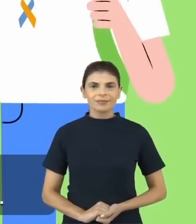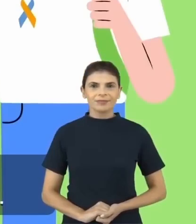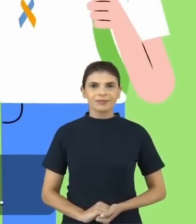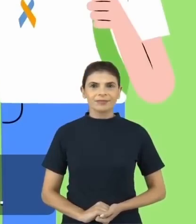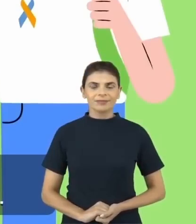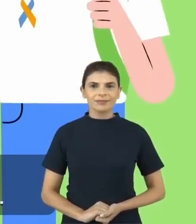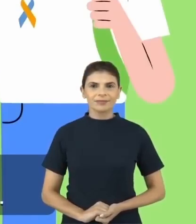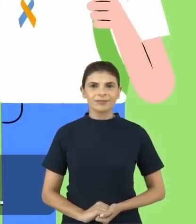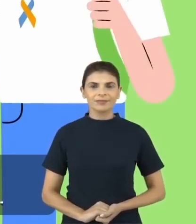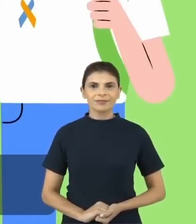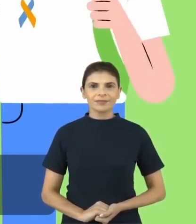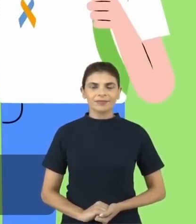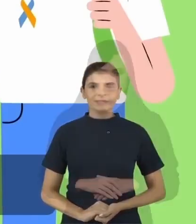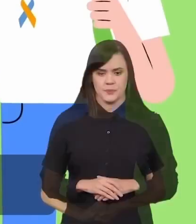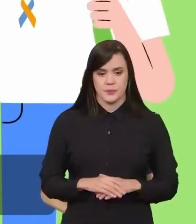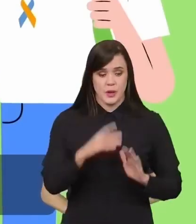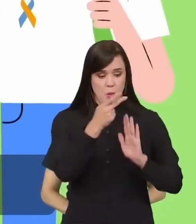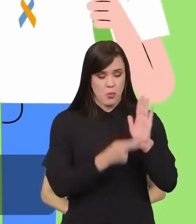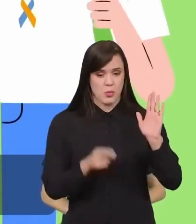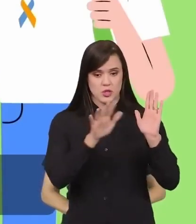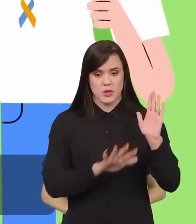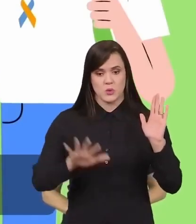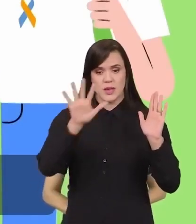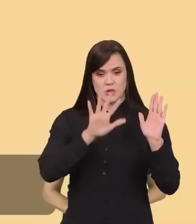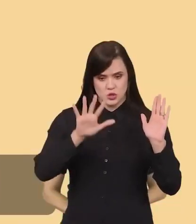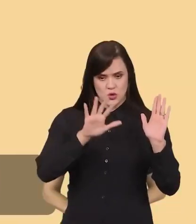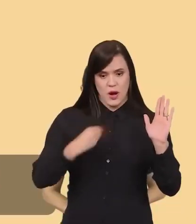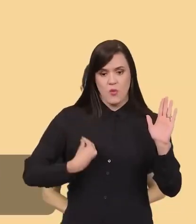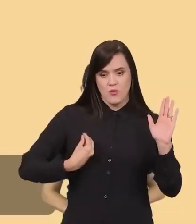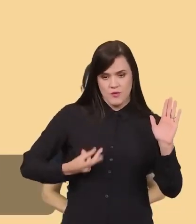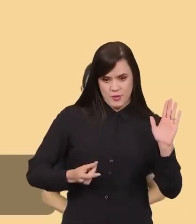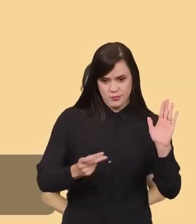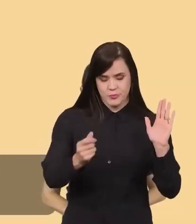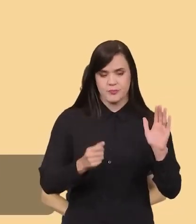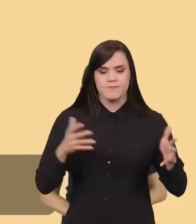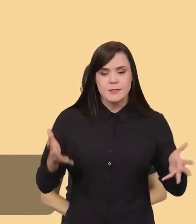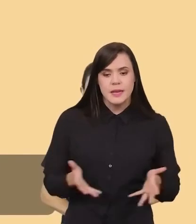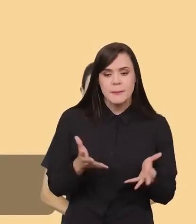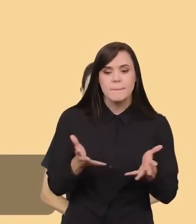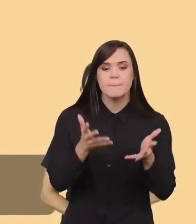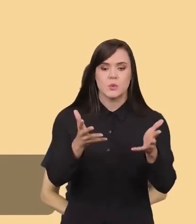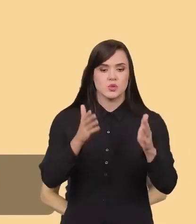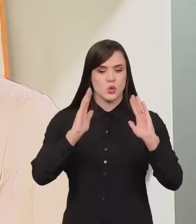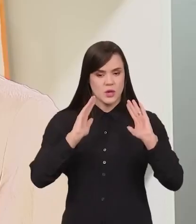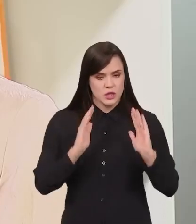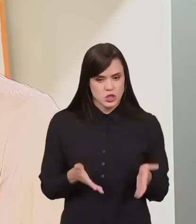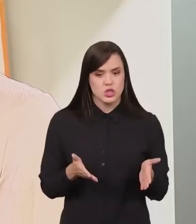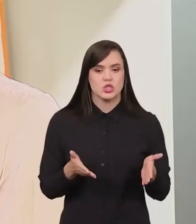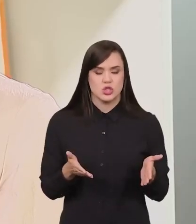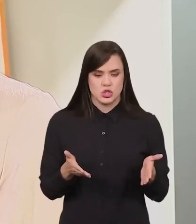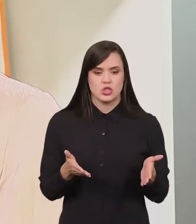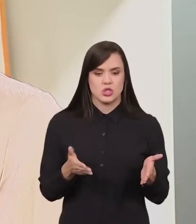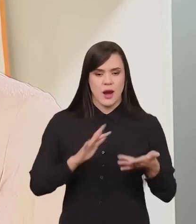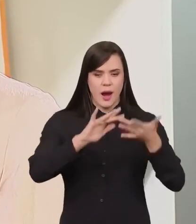trabalho. Aparecem na tela. O próprio Plano Nacional Novo Viver Sem Limite, ele impulsiona muito isso, né?